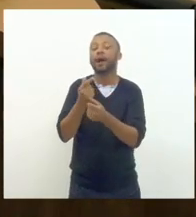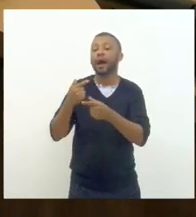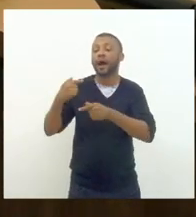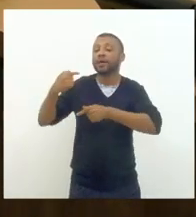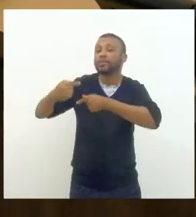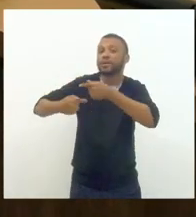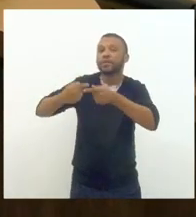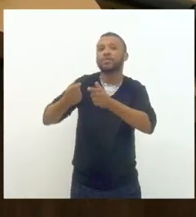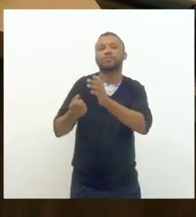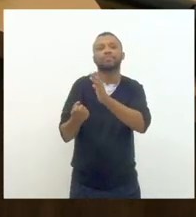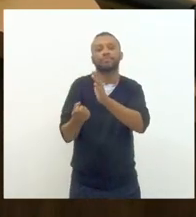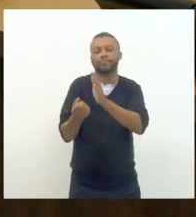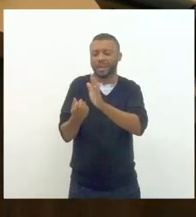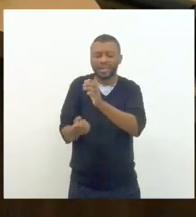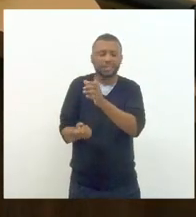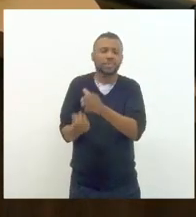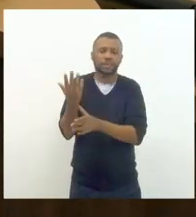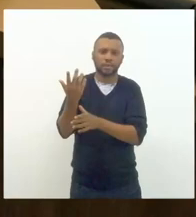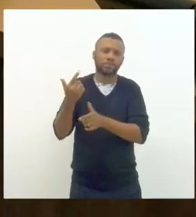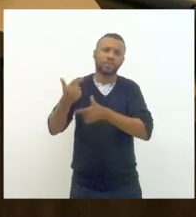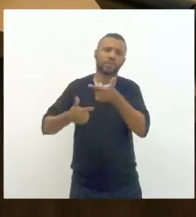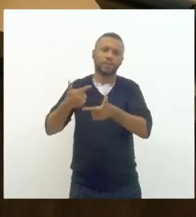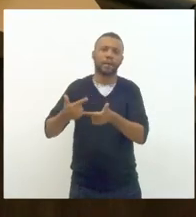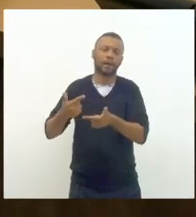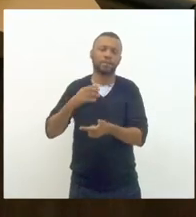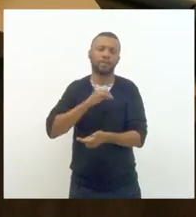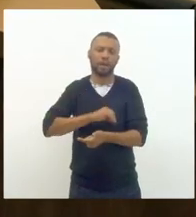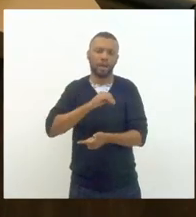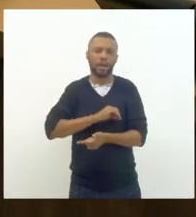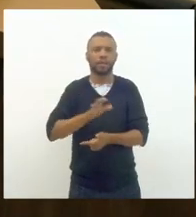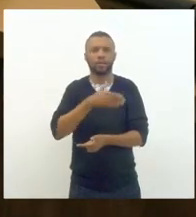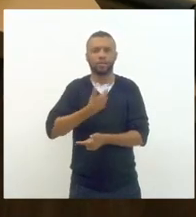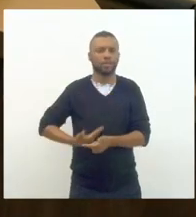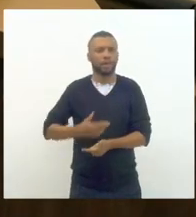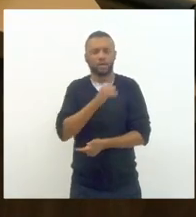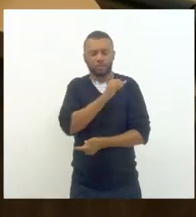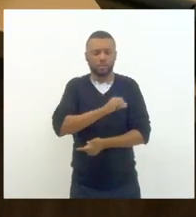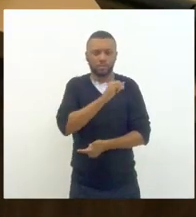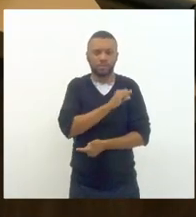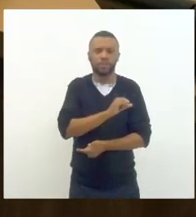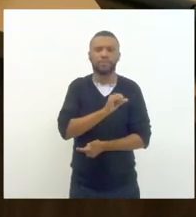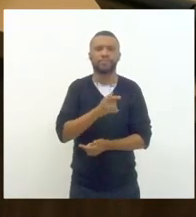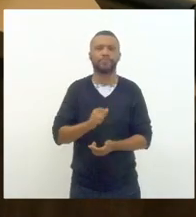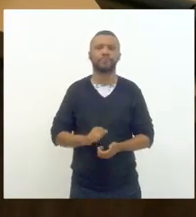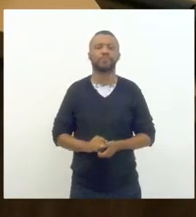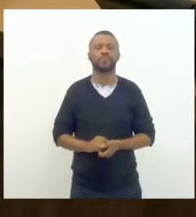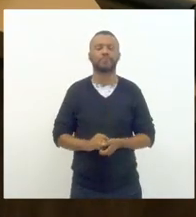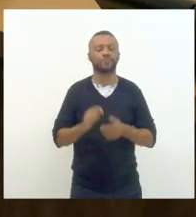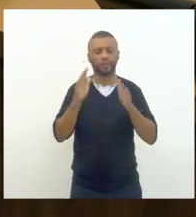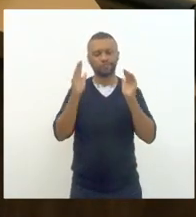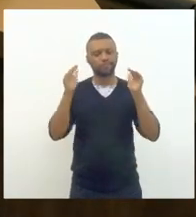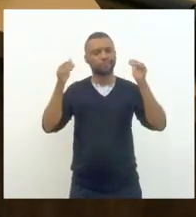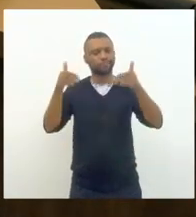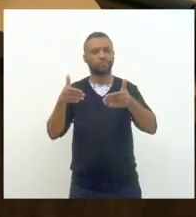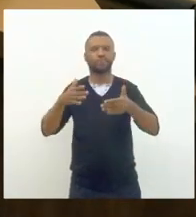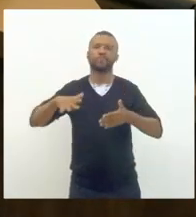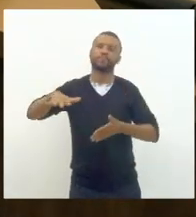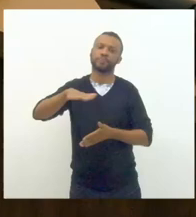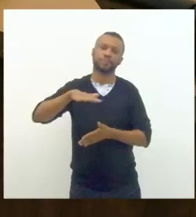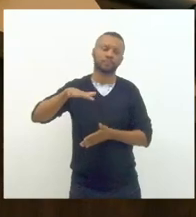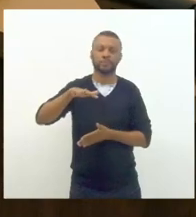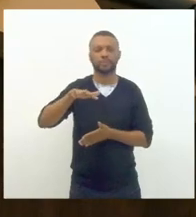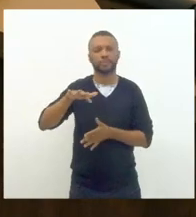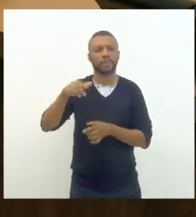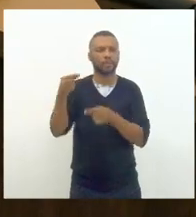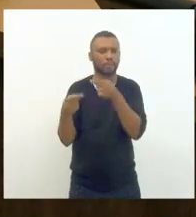geração de emprego e renda no estado do Rio de Janeiro. E no caso específico